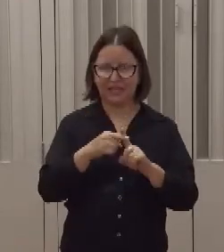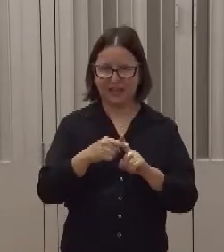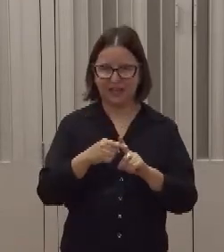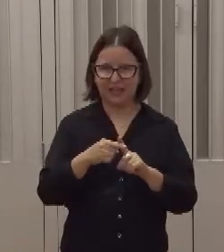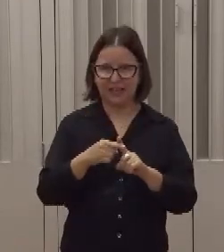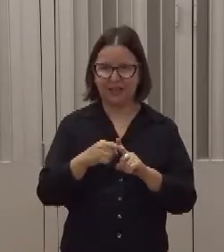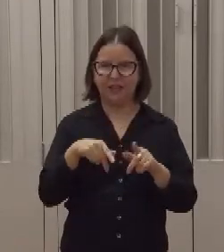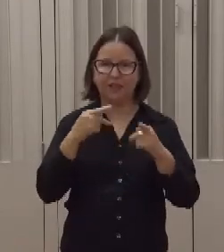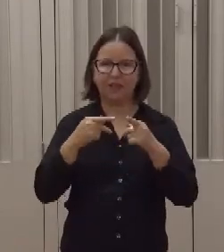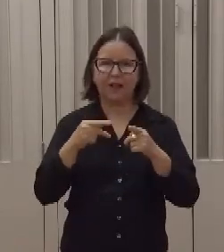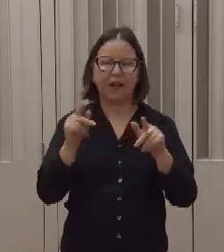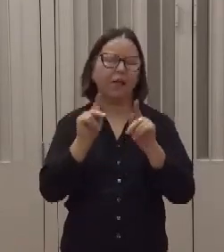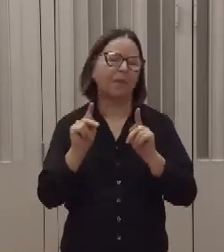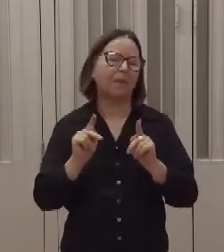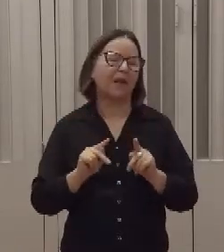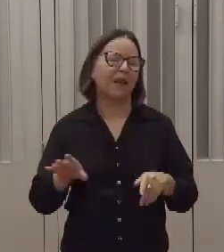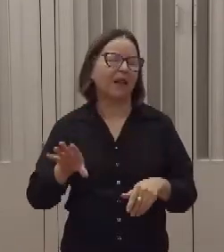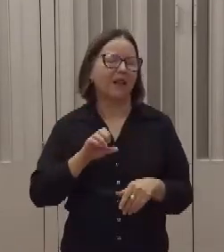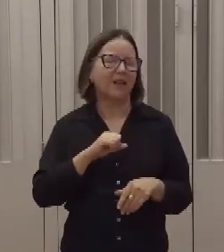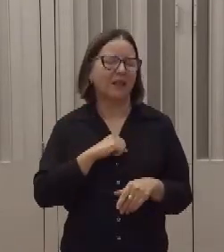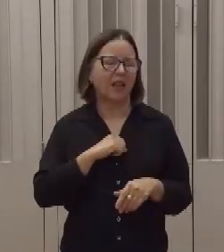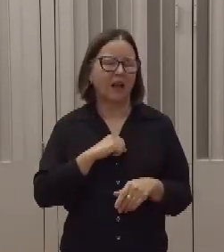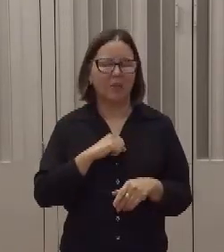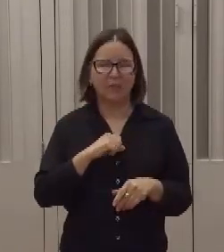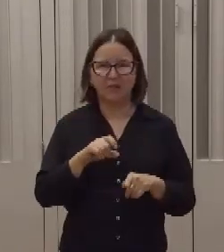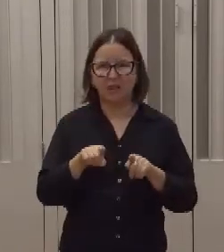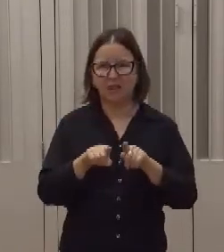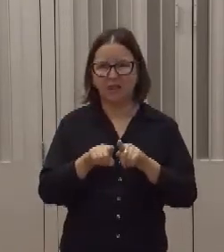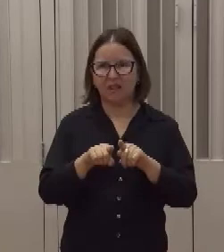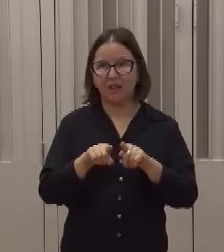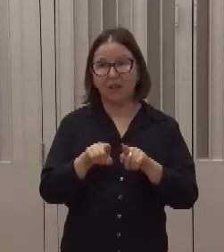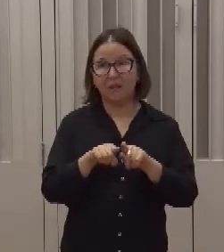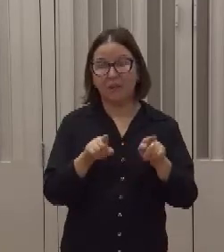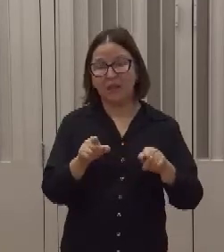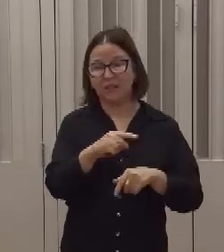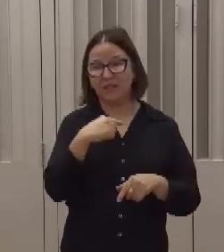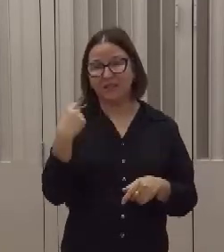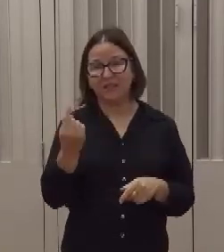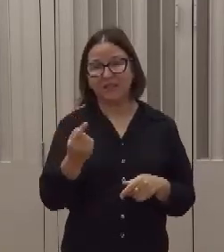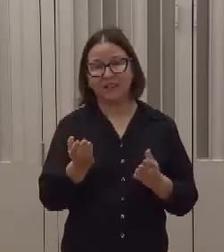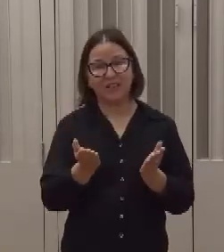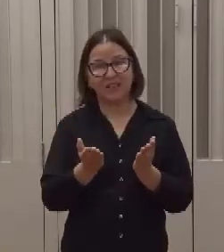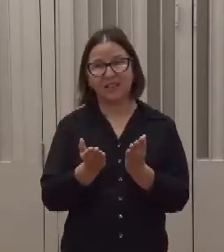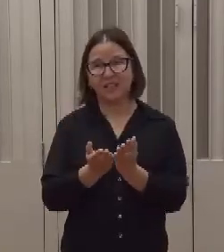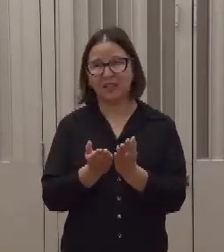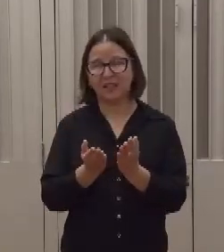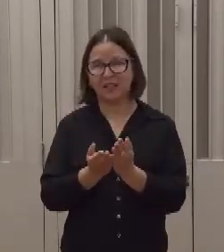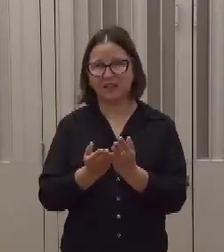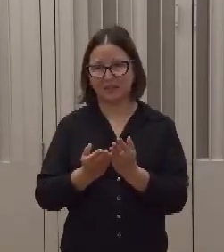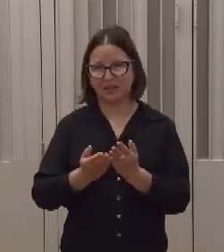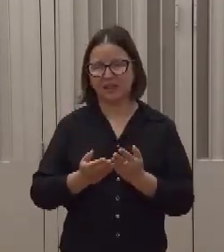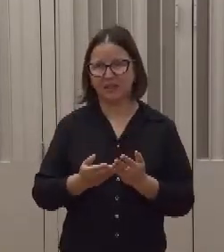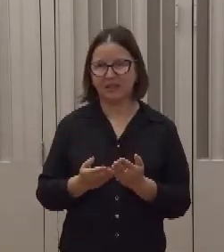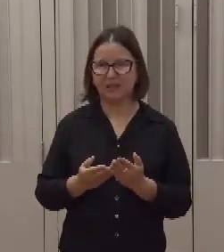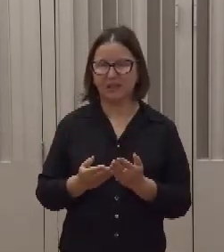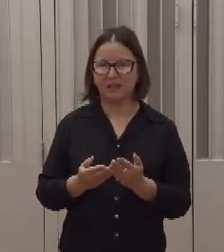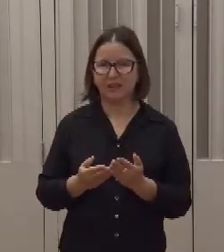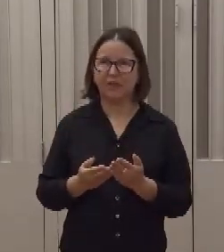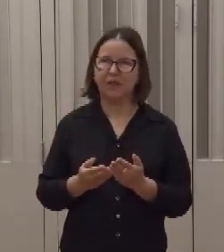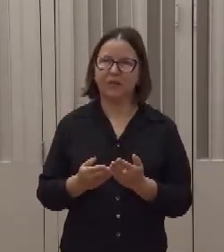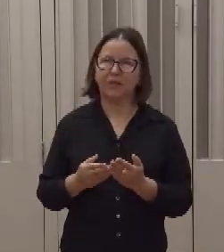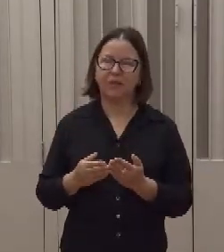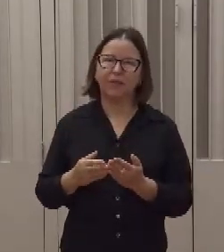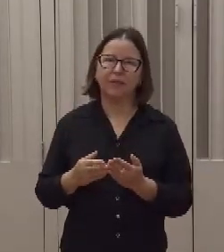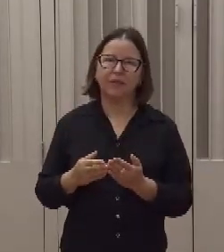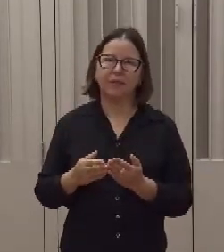nós, enquanto cristãos, a gente não sabe nem responder em uma só voz por que abortar a criança no ventre é uma abominação aos olhos